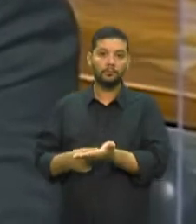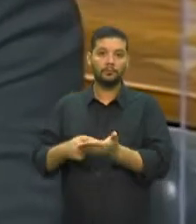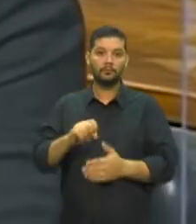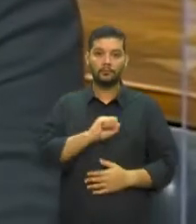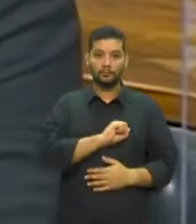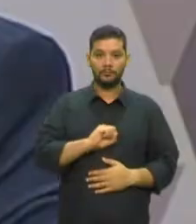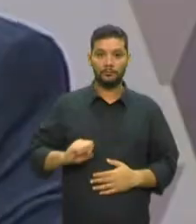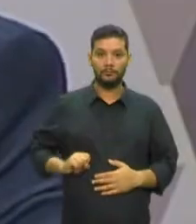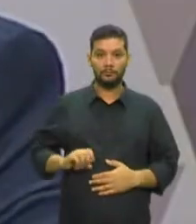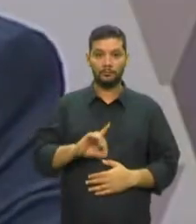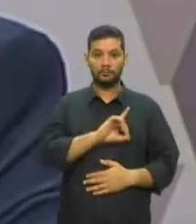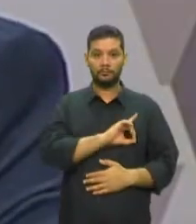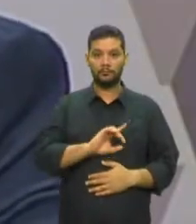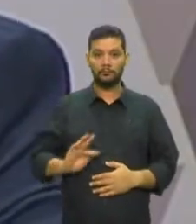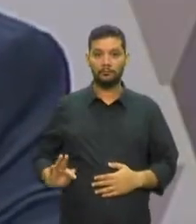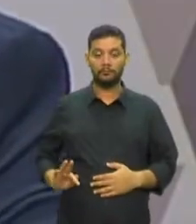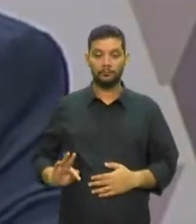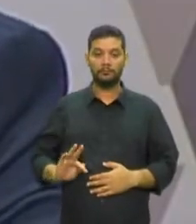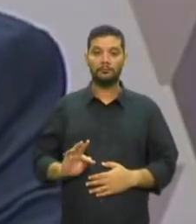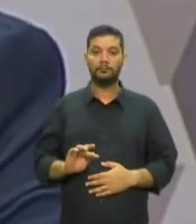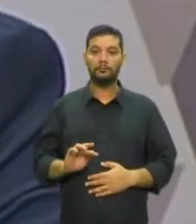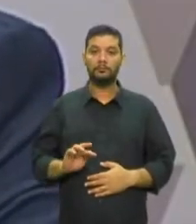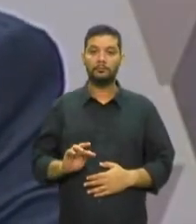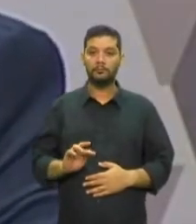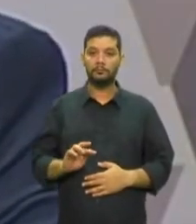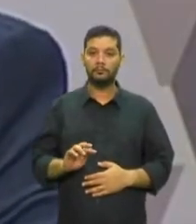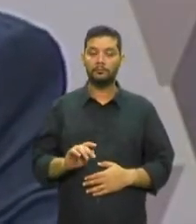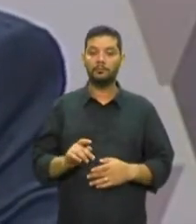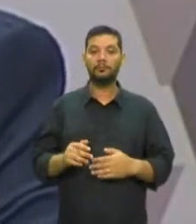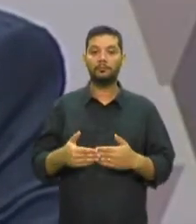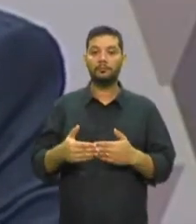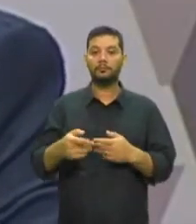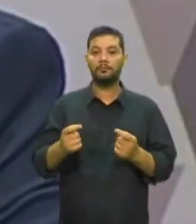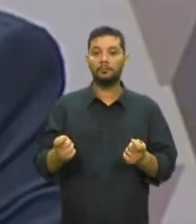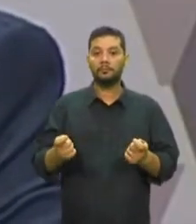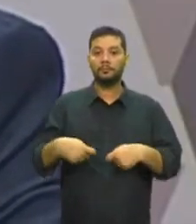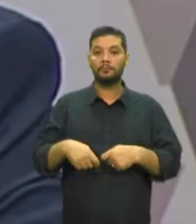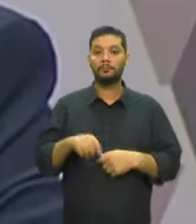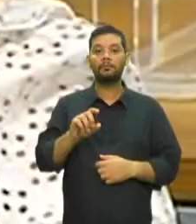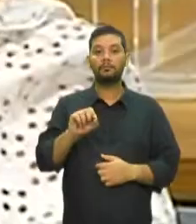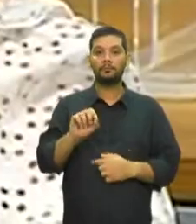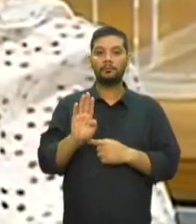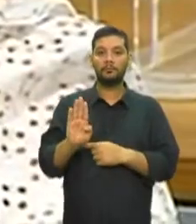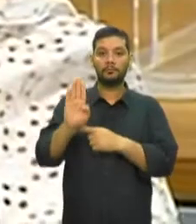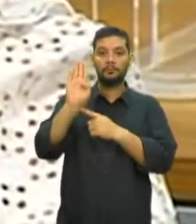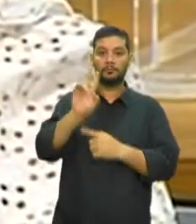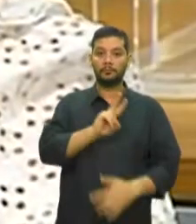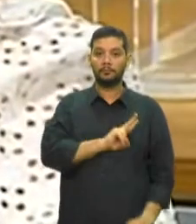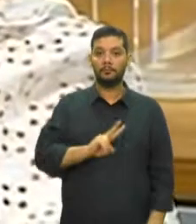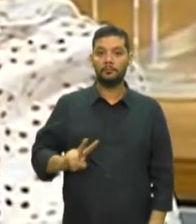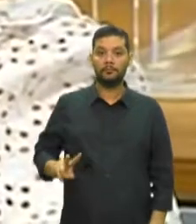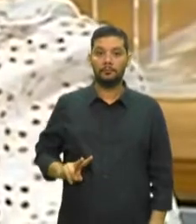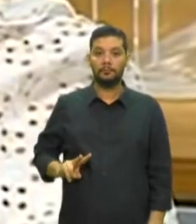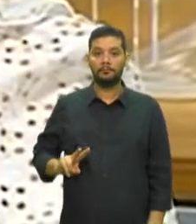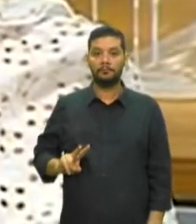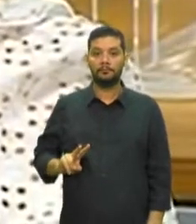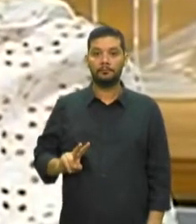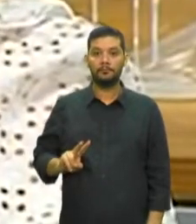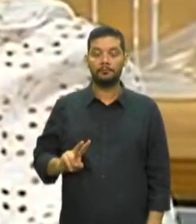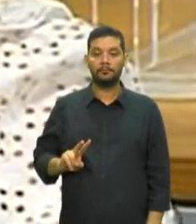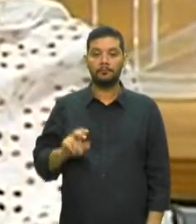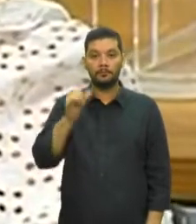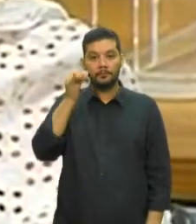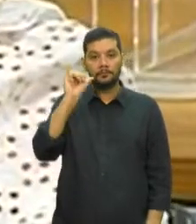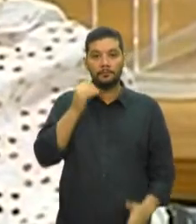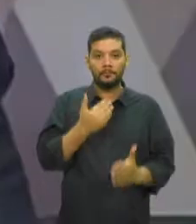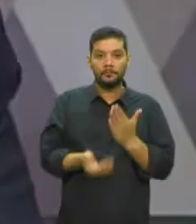os deputados. Um deles é o que traz a possibilidade para deputados e vereadores não perderem um mandato caso